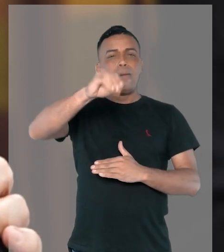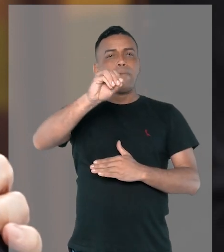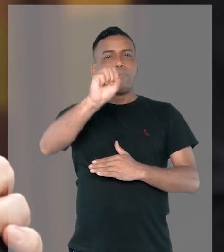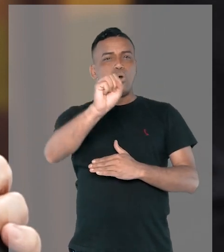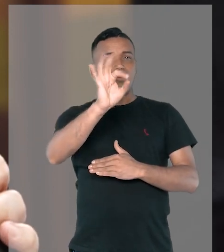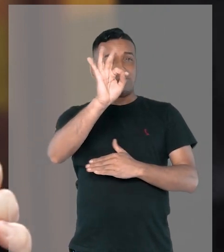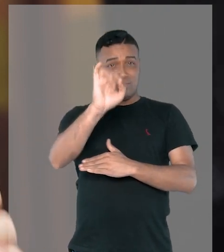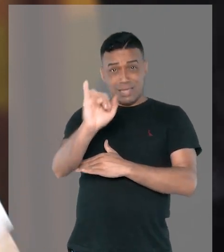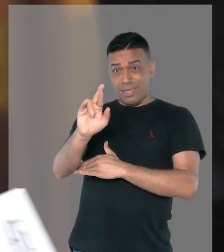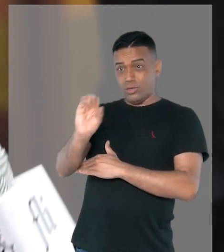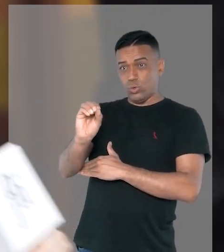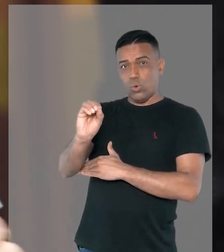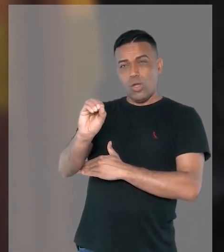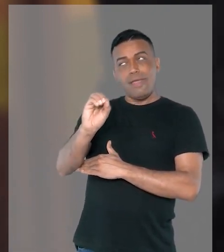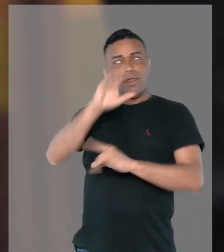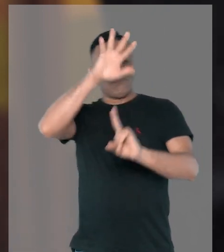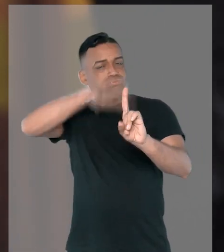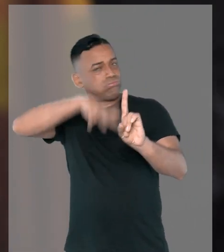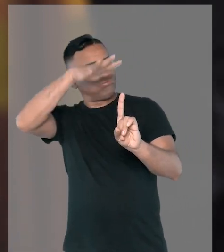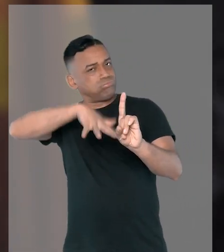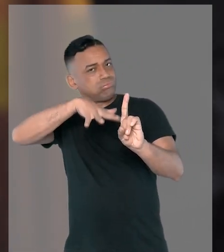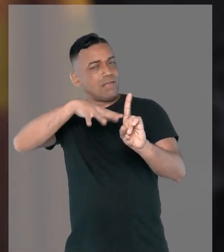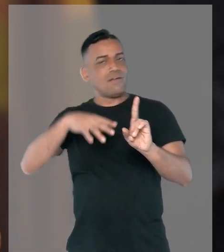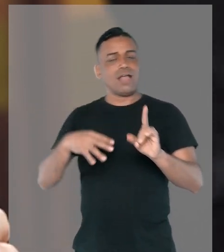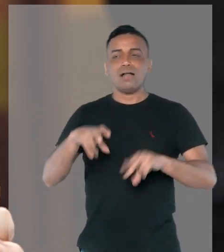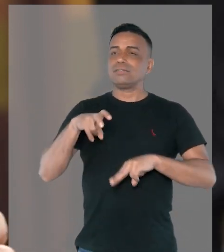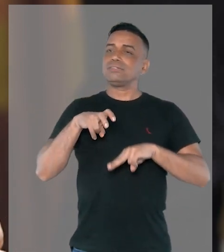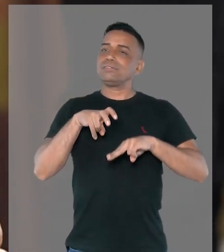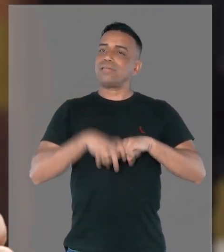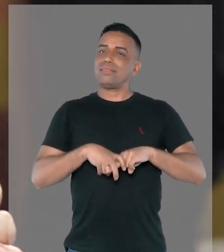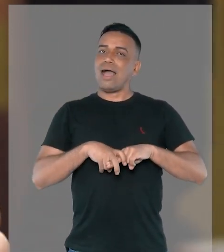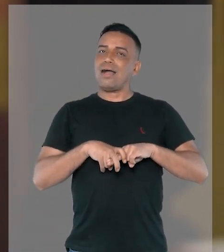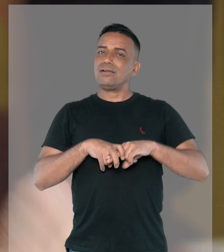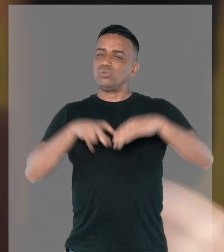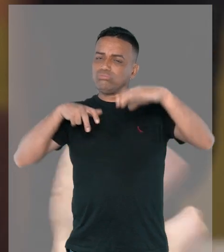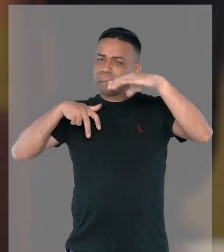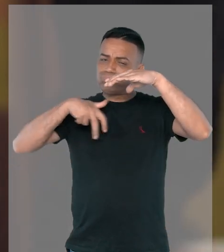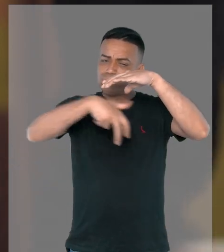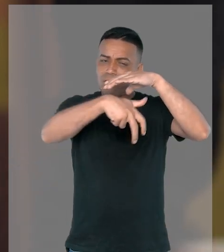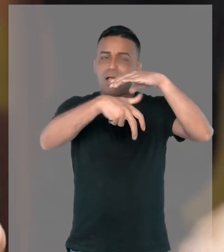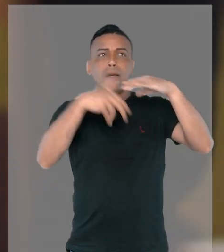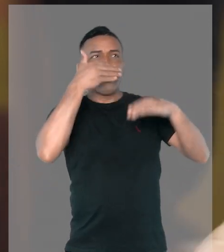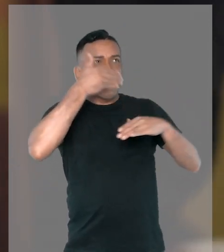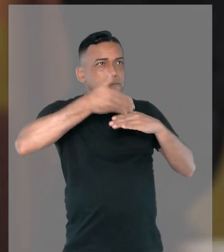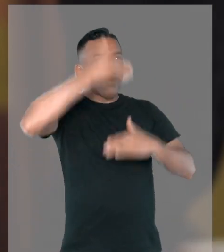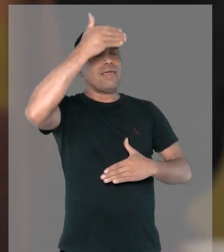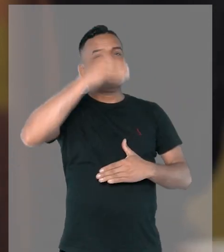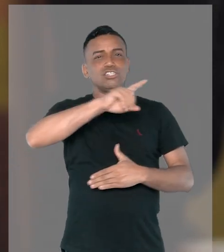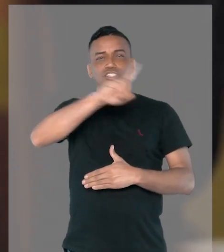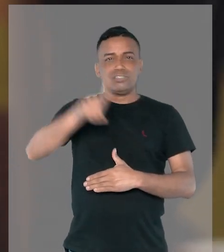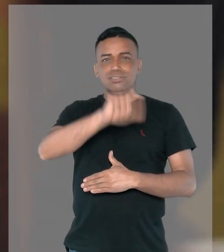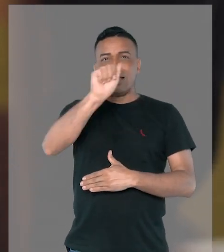que lá, em vez de ele estar fazendo reverências, etc., ele vai ficar sentado numa caverna, olhando para a parede, fazendo zazen,